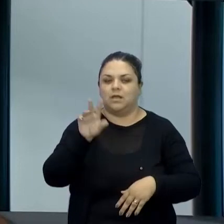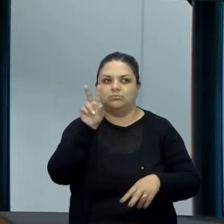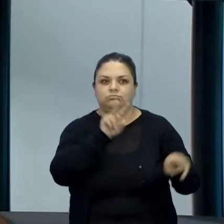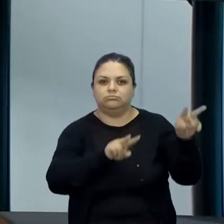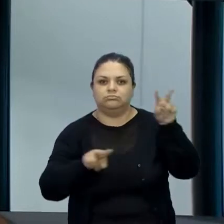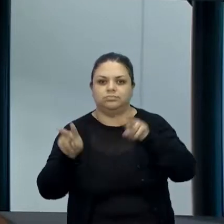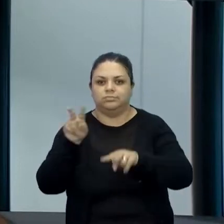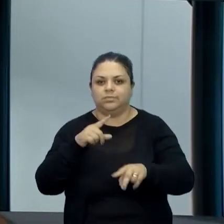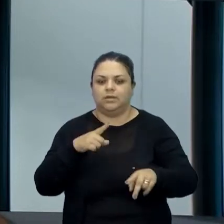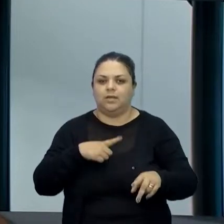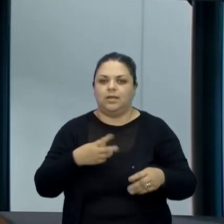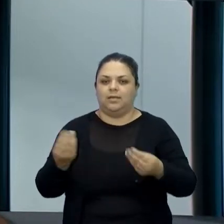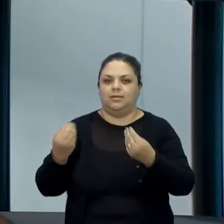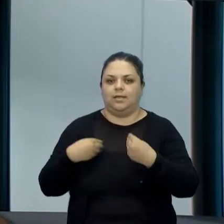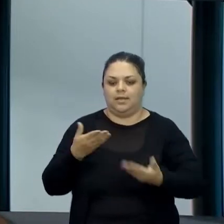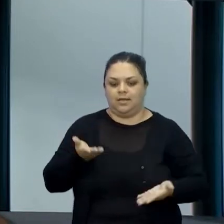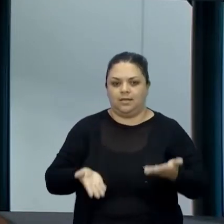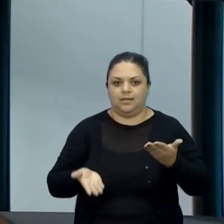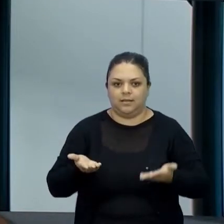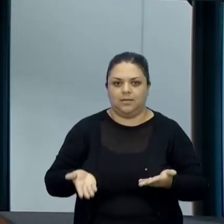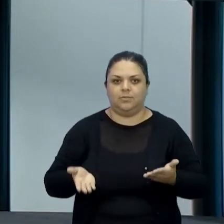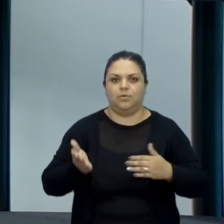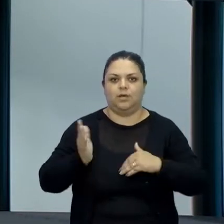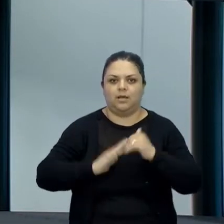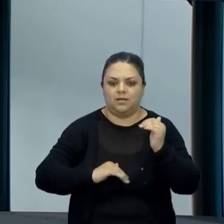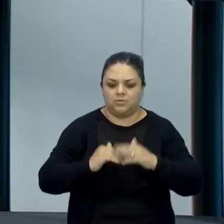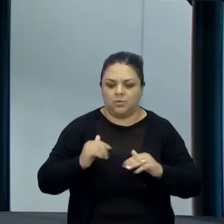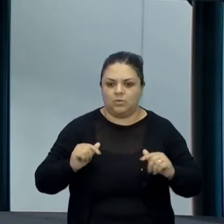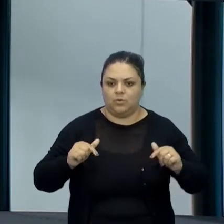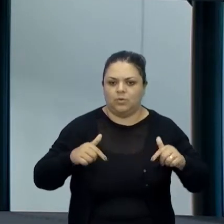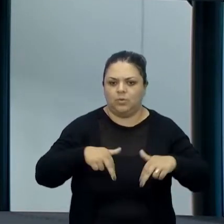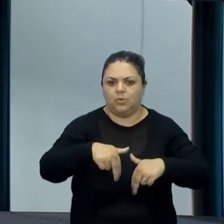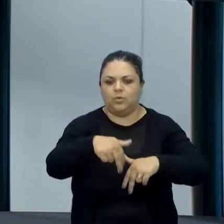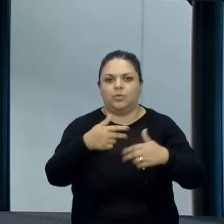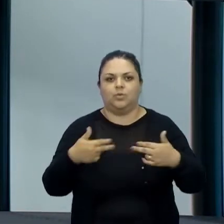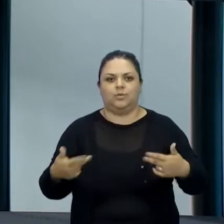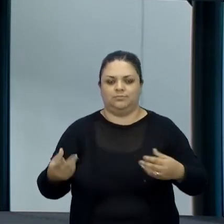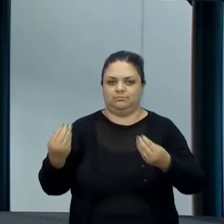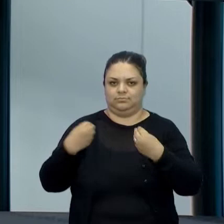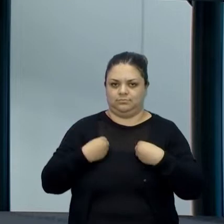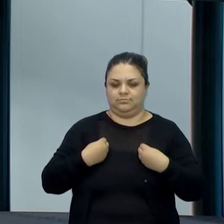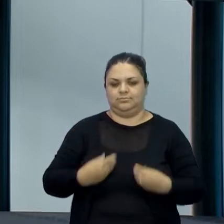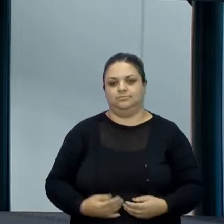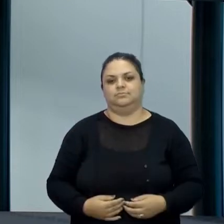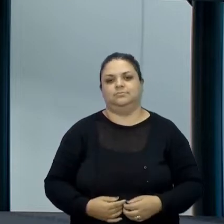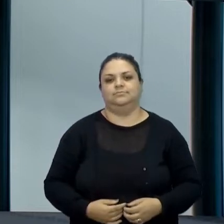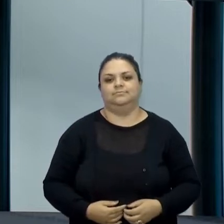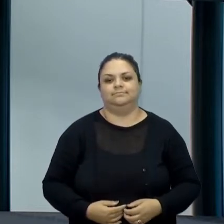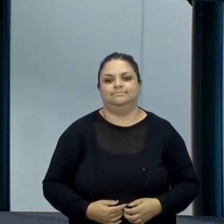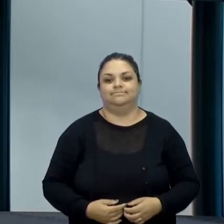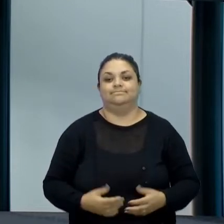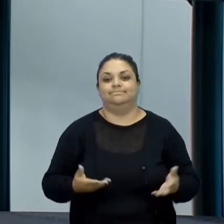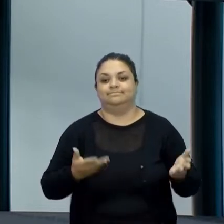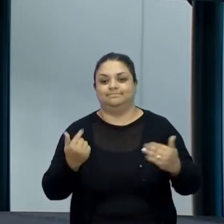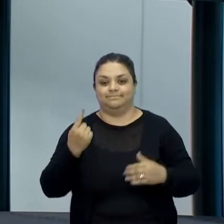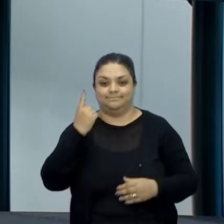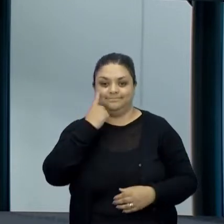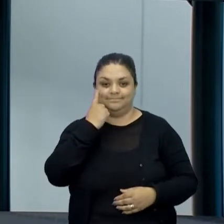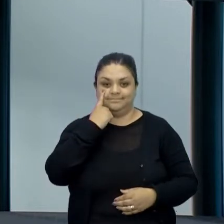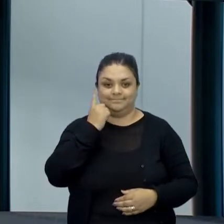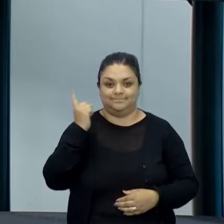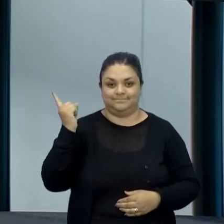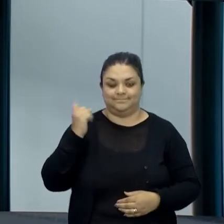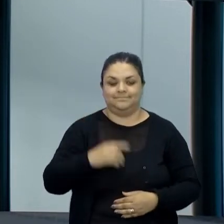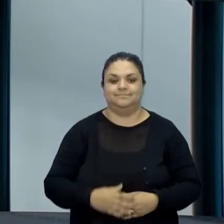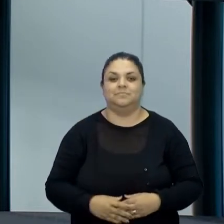do equilíbrio e das ações, beleza? Bom, e agora, para a gente entrar no clima, a minha pergunta